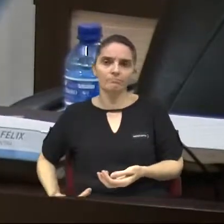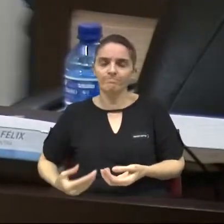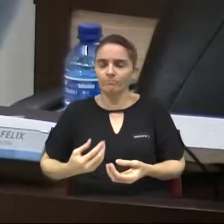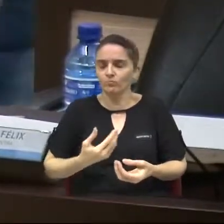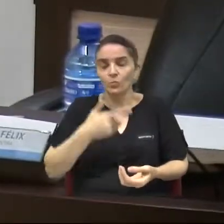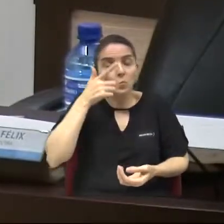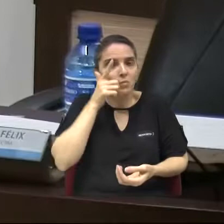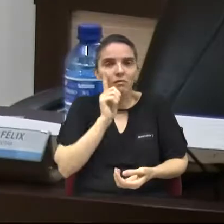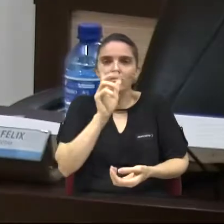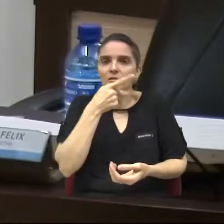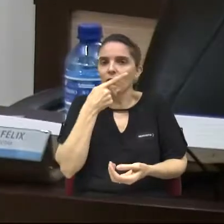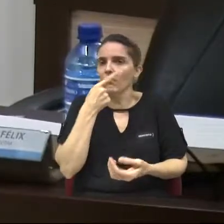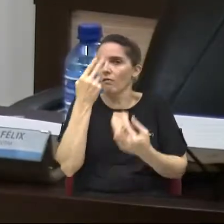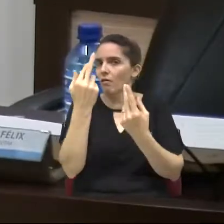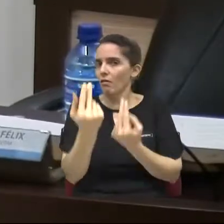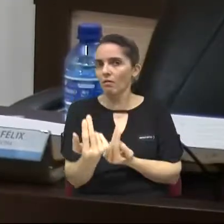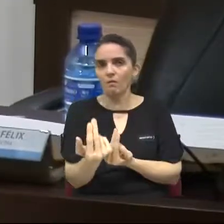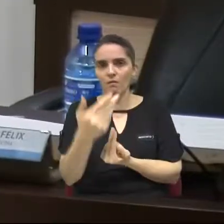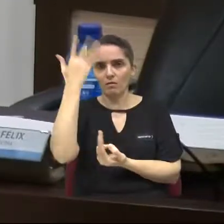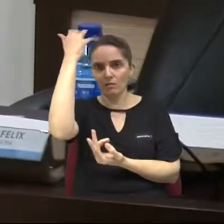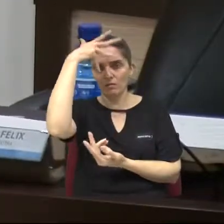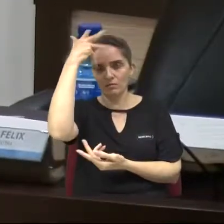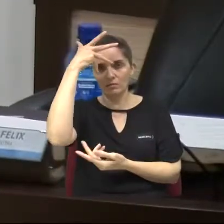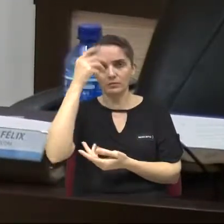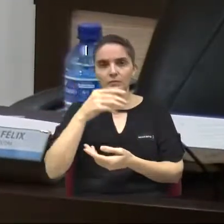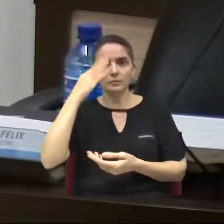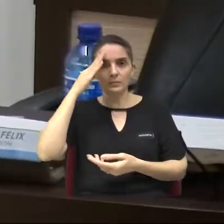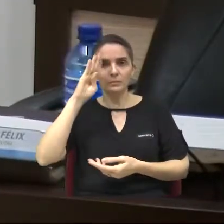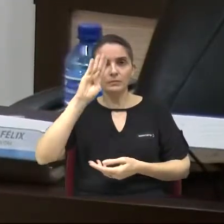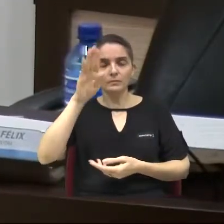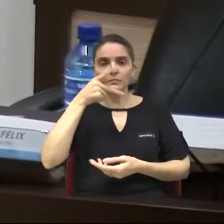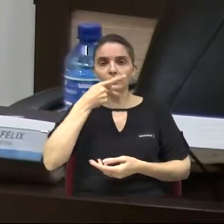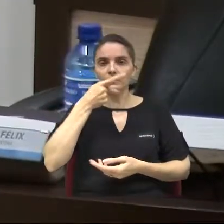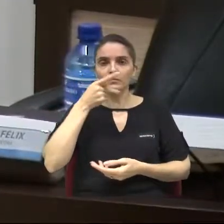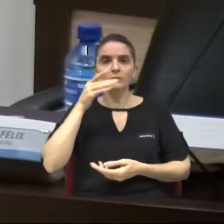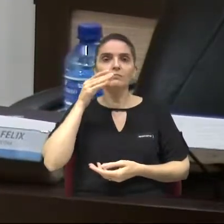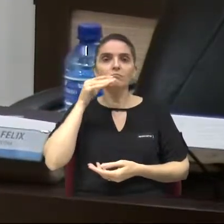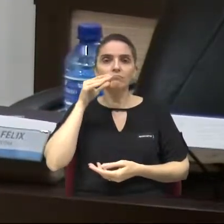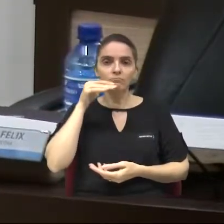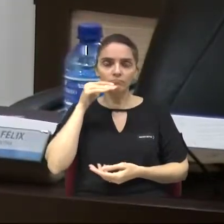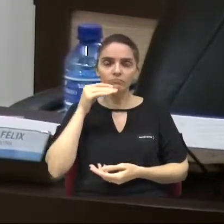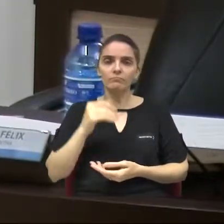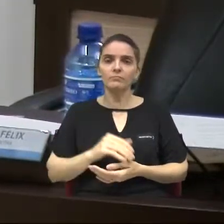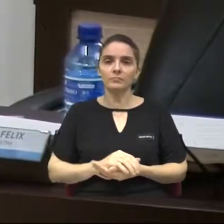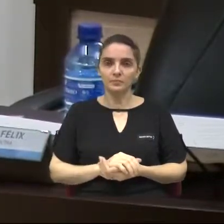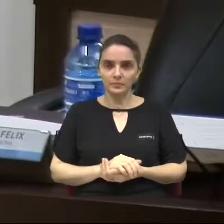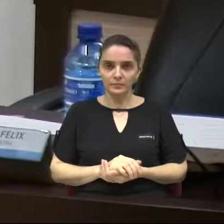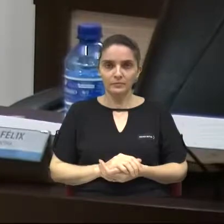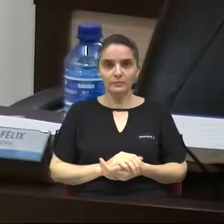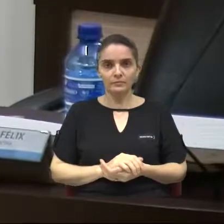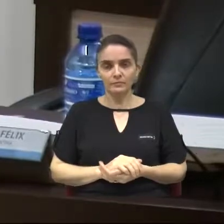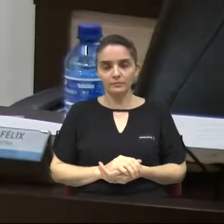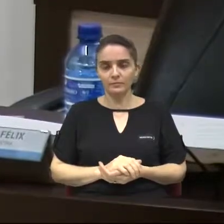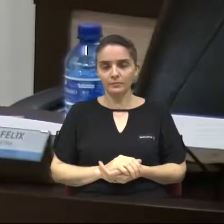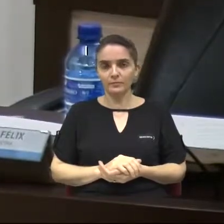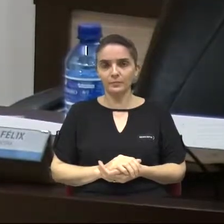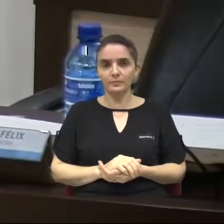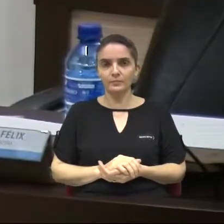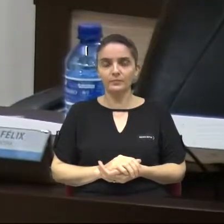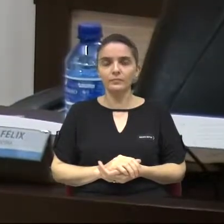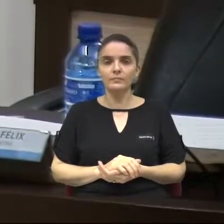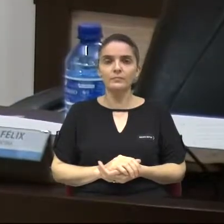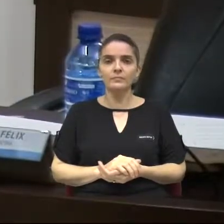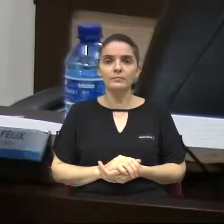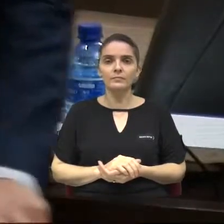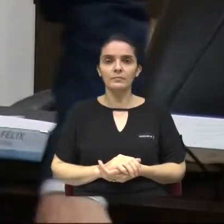tanta precisão, principalmente na definição de agente público que é mencionado de forma textual